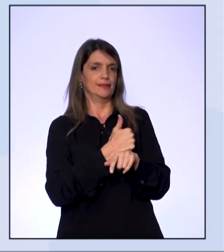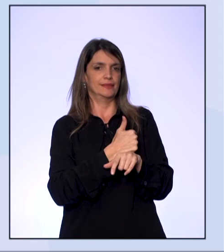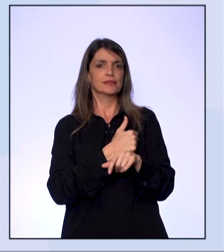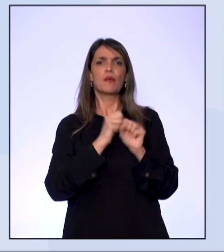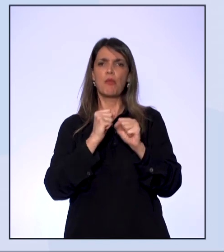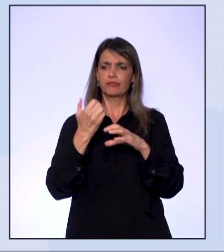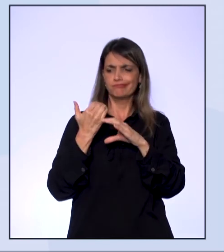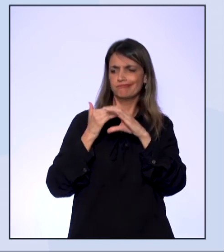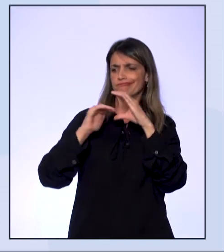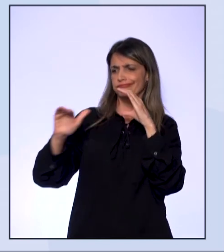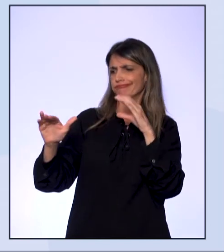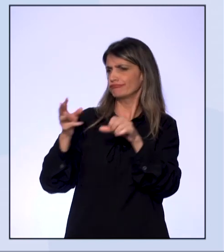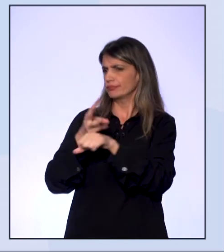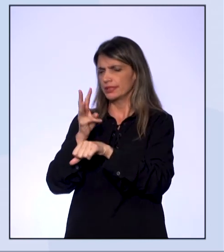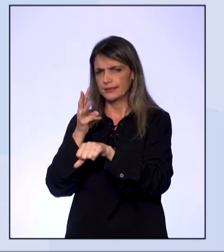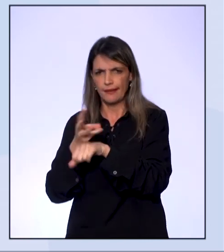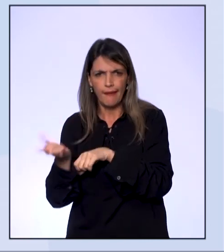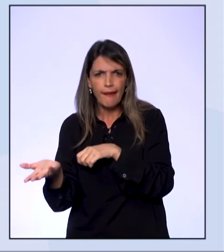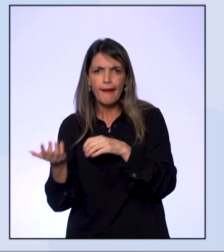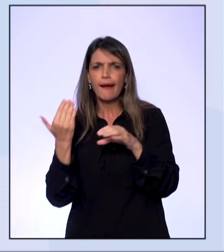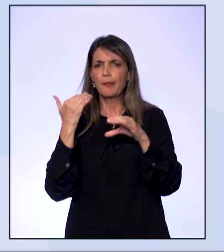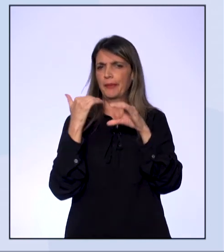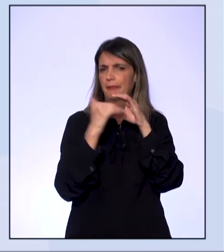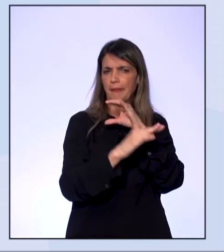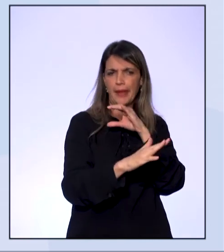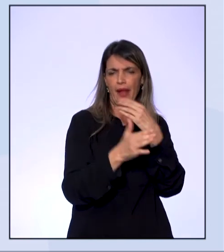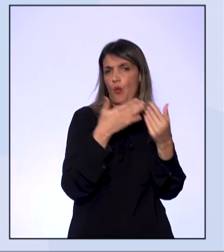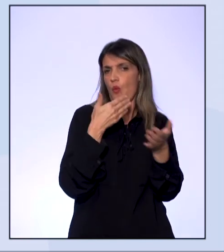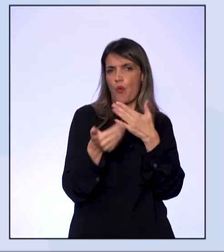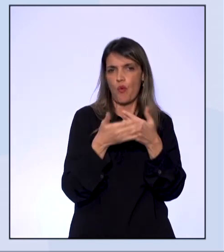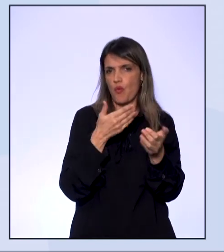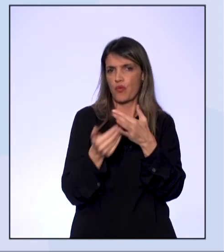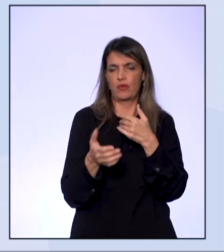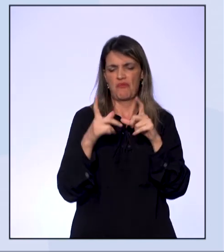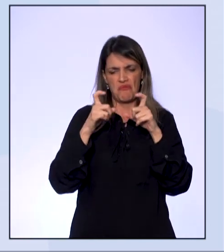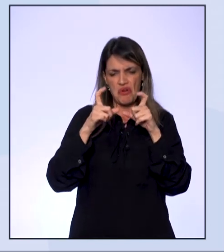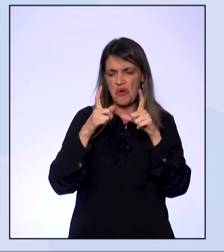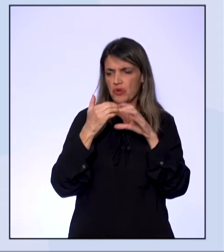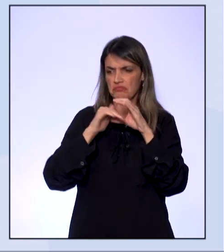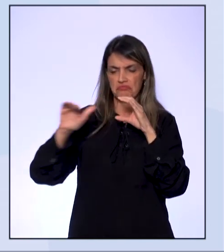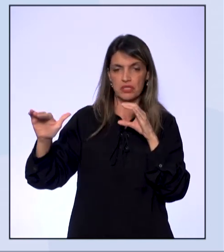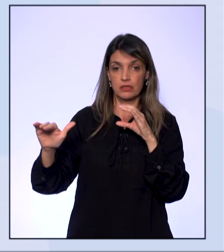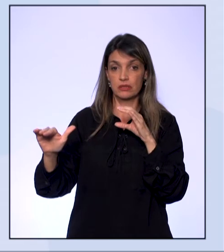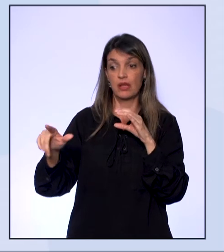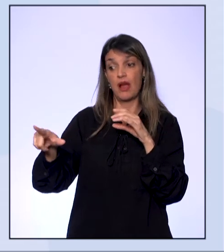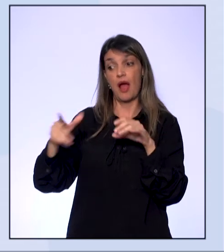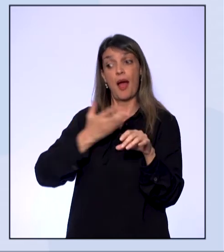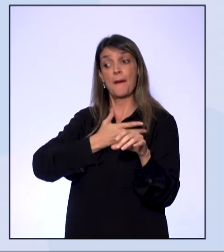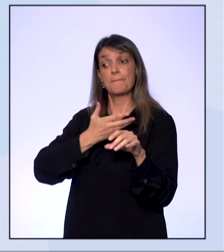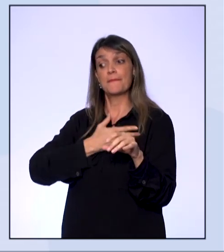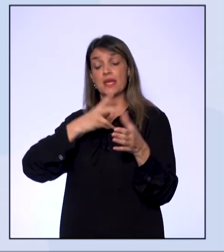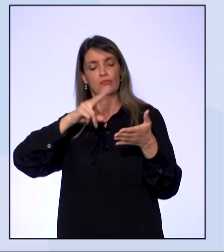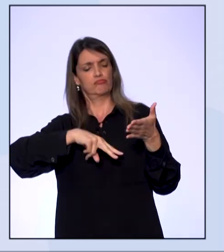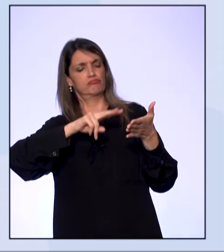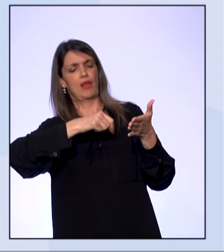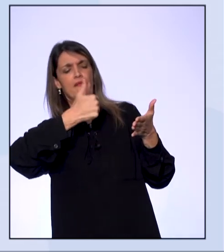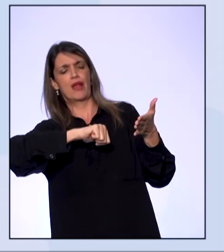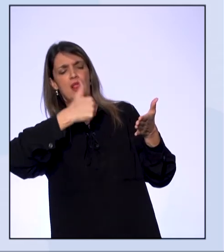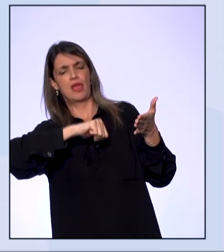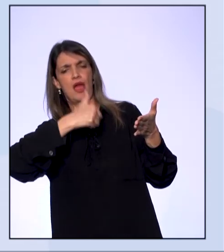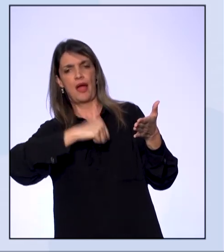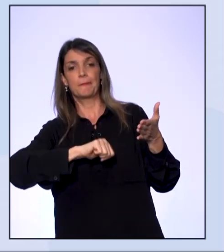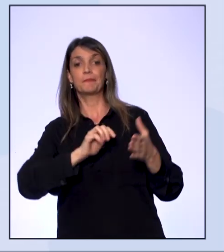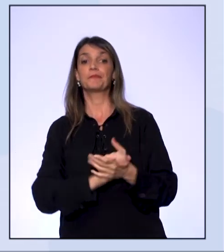né? Vai encaminhar pelo WhatsApp, vai encaminhar por qualquer modelo que você queira encaminhar. Você pode publicá-lo nas redes sociais. Sim,